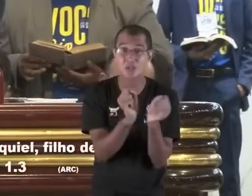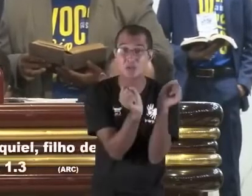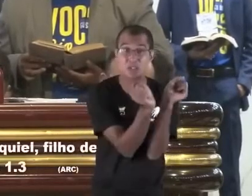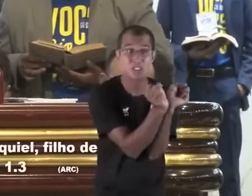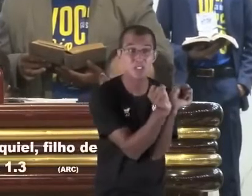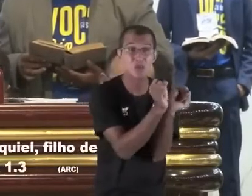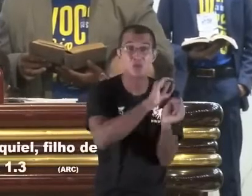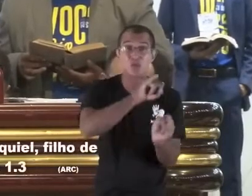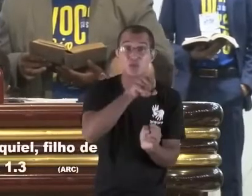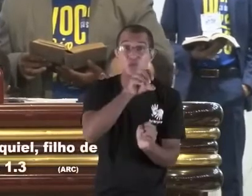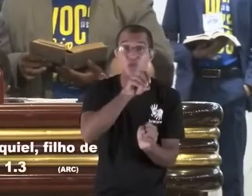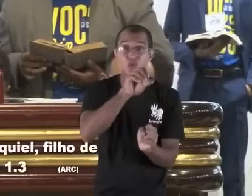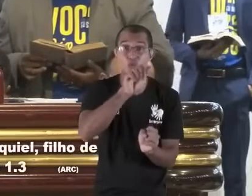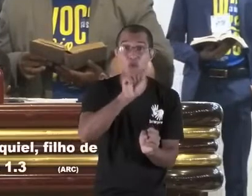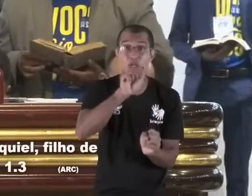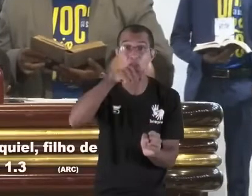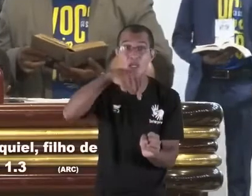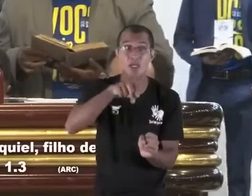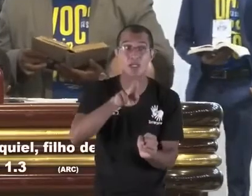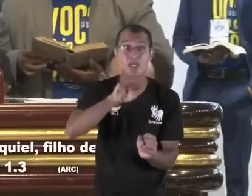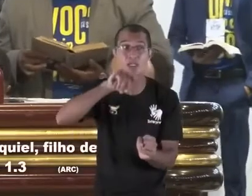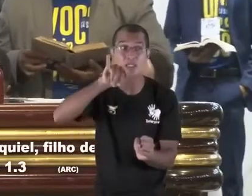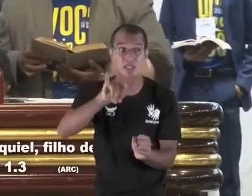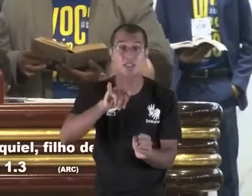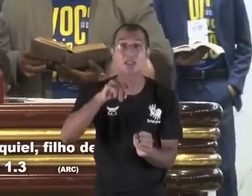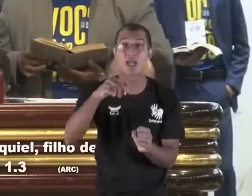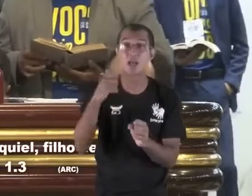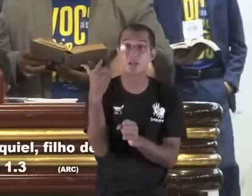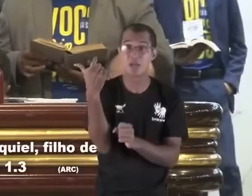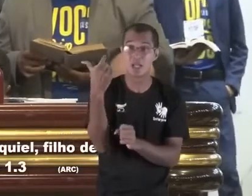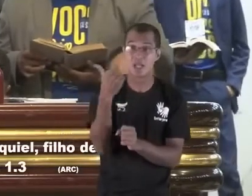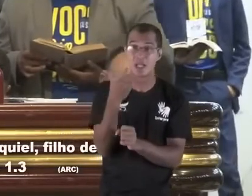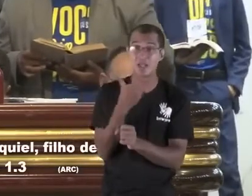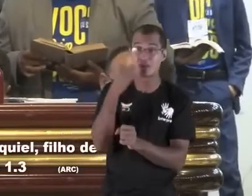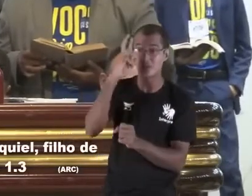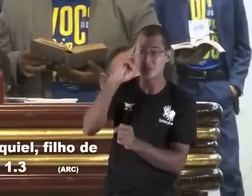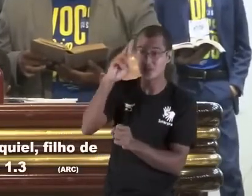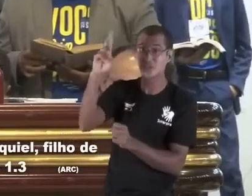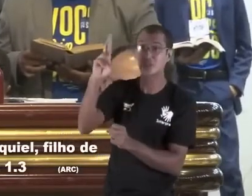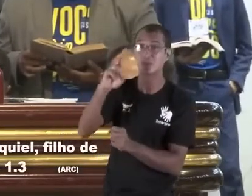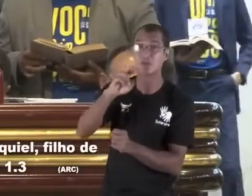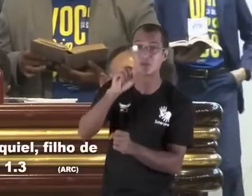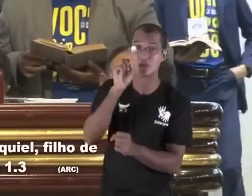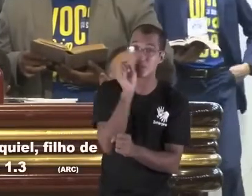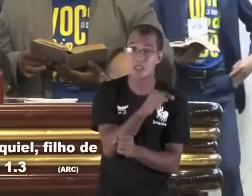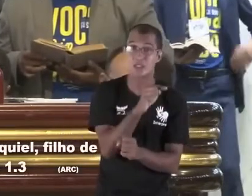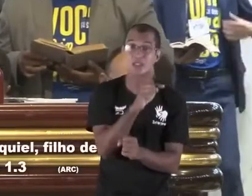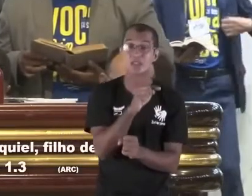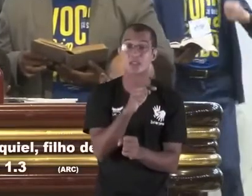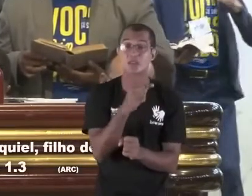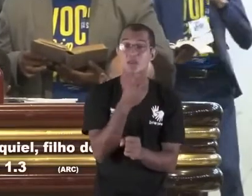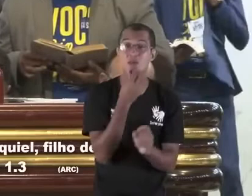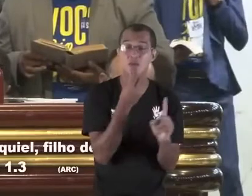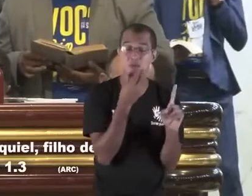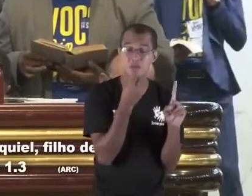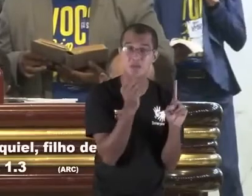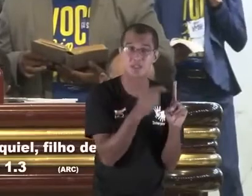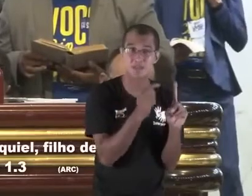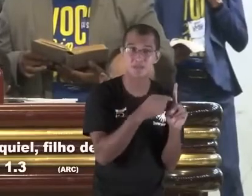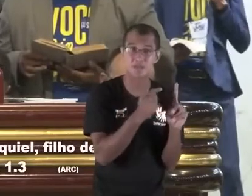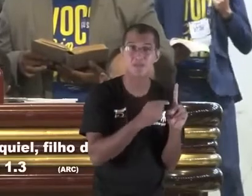veio expressamente a palavra do Senhor a Ezequiel, filho de Buzi, o